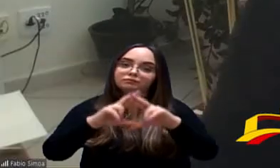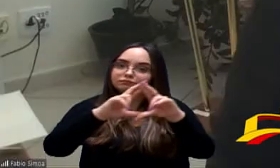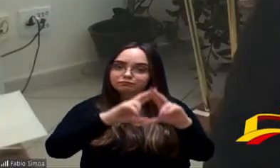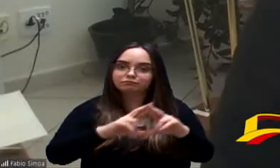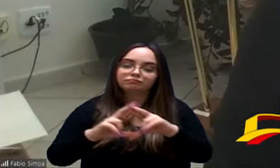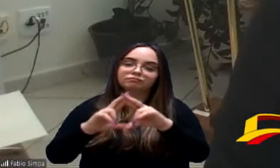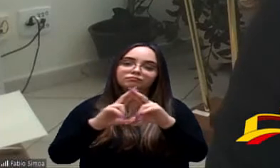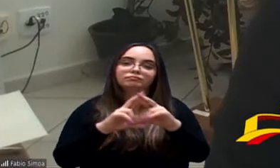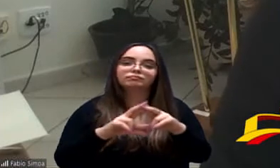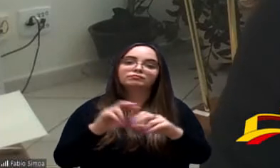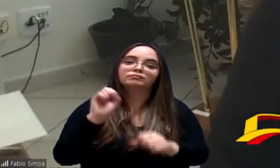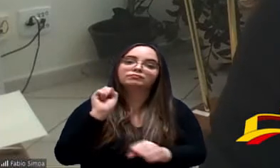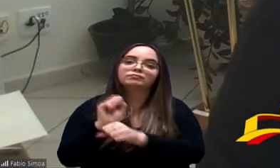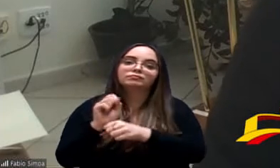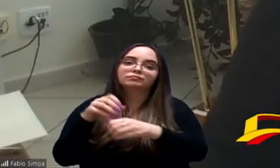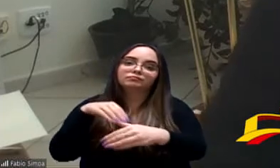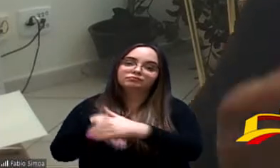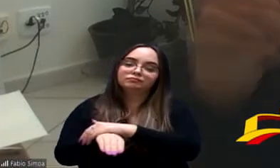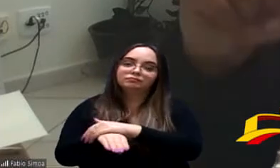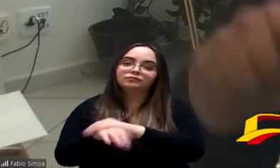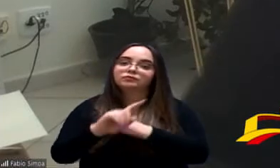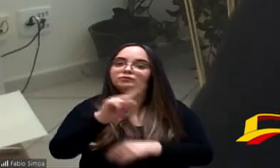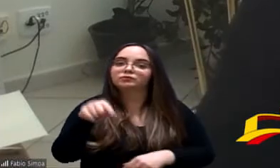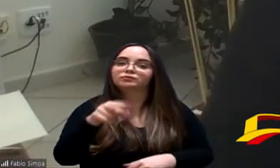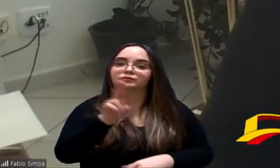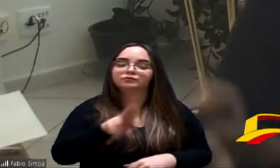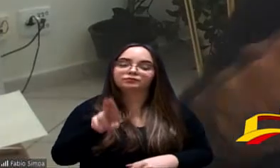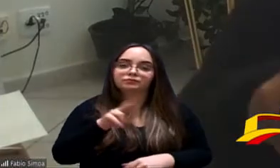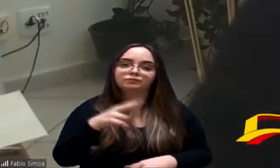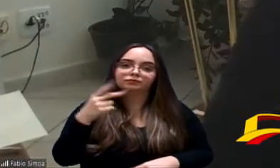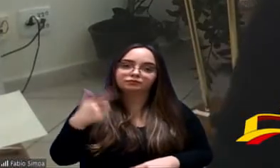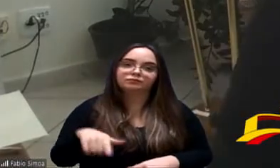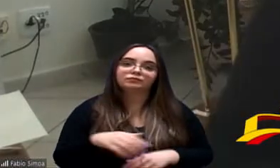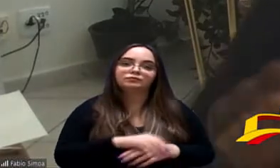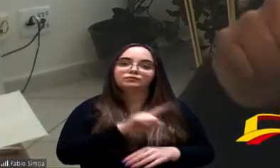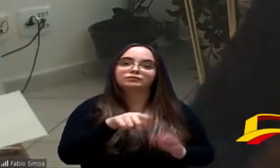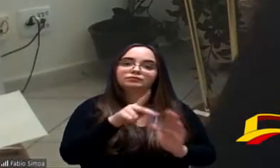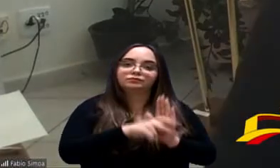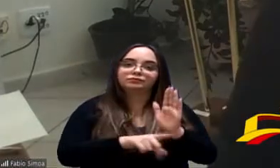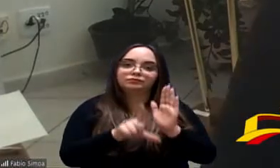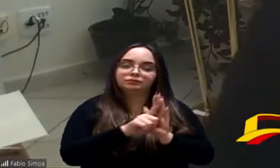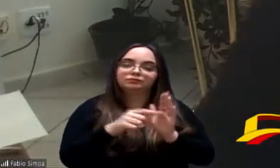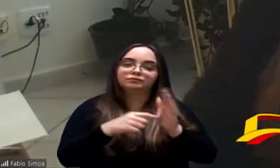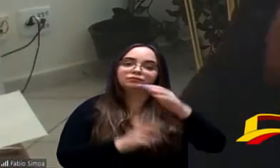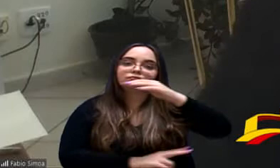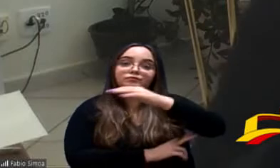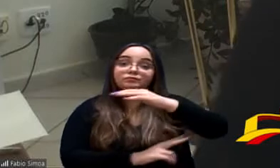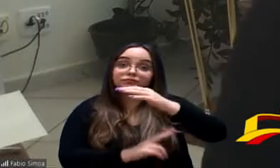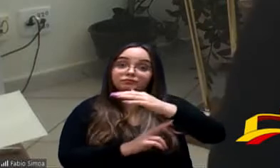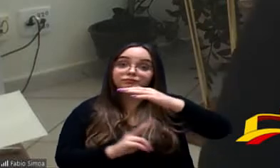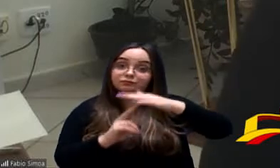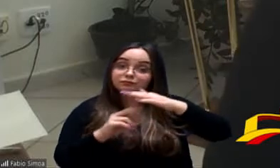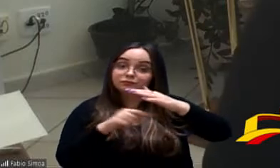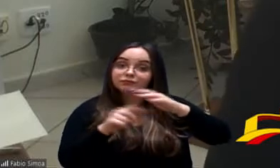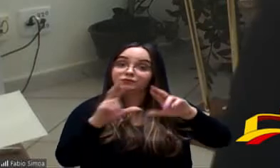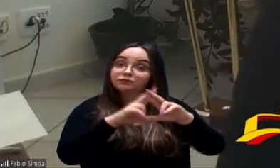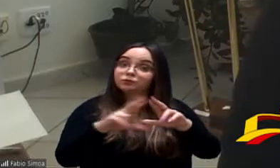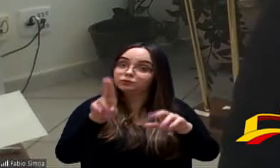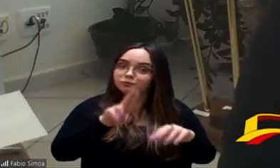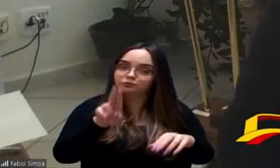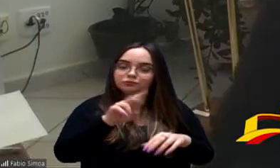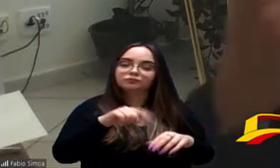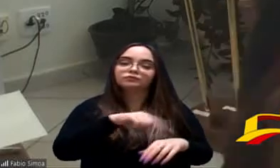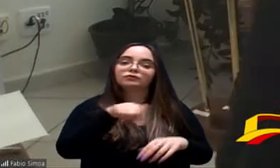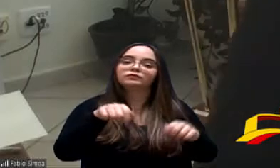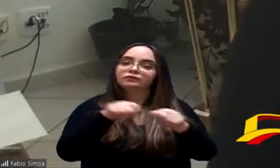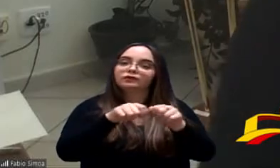lá no aterro de inertes. A gente está fazendo até um projeto de lei em cima disso, em cima dessa ponte, para ver como é o grau de importância das